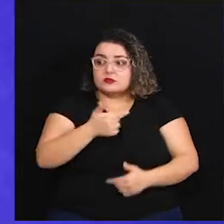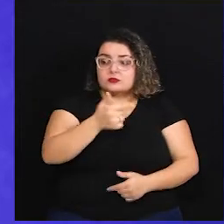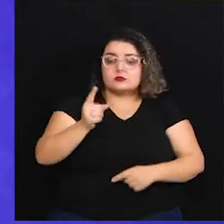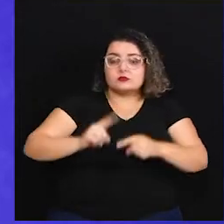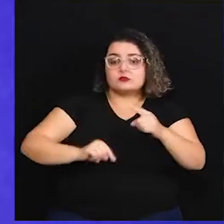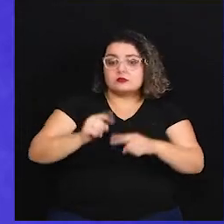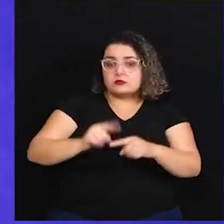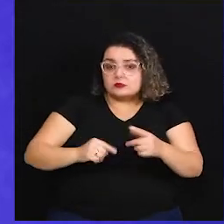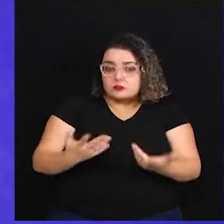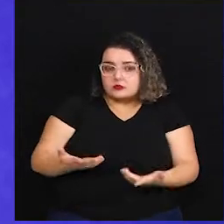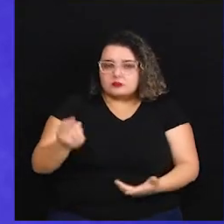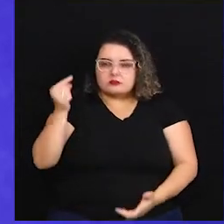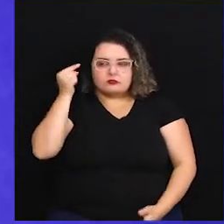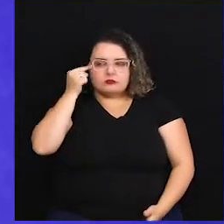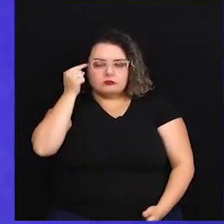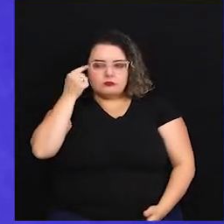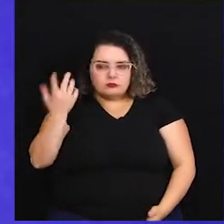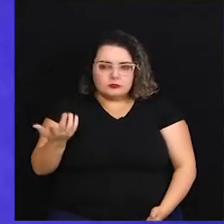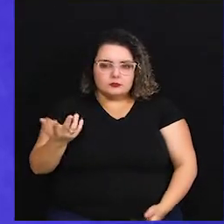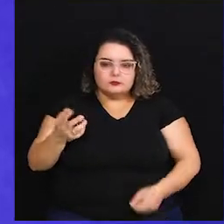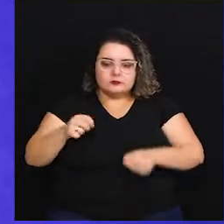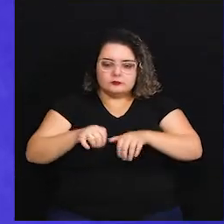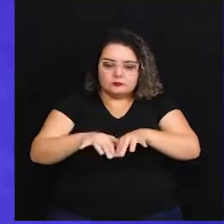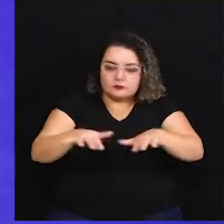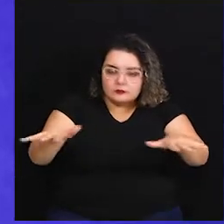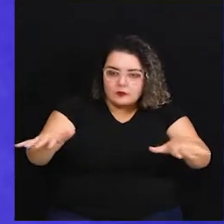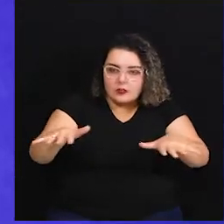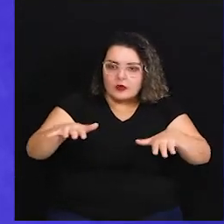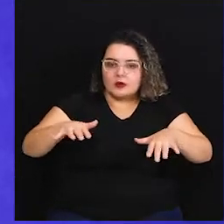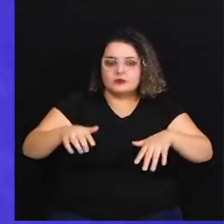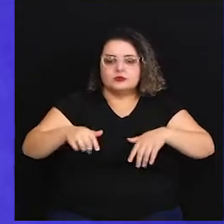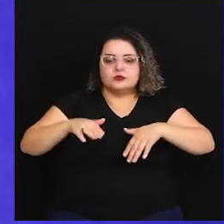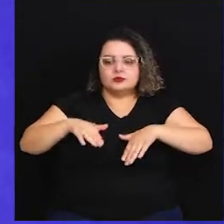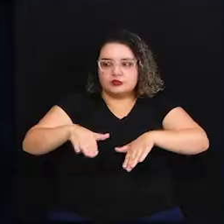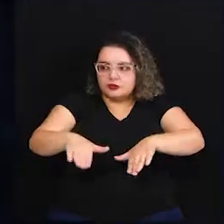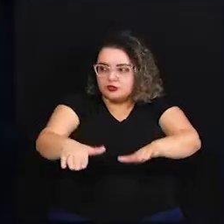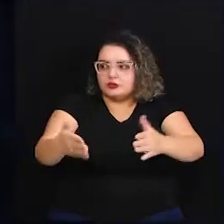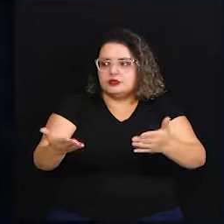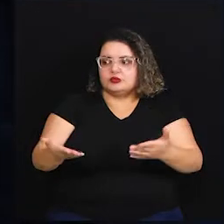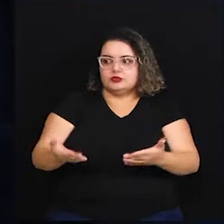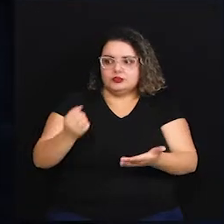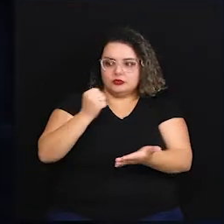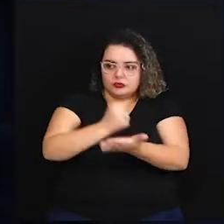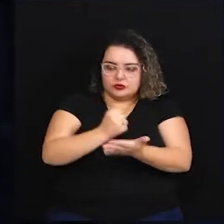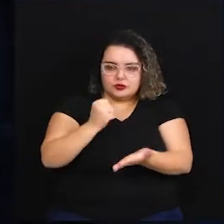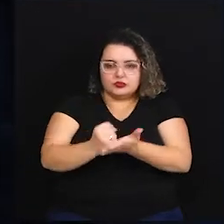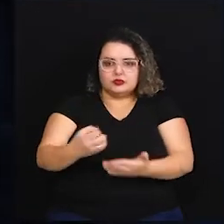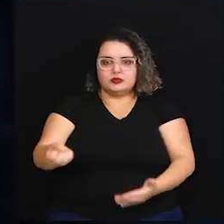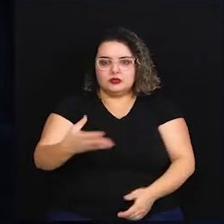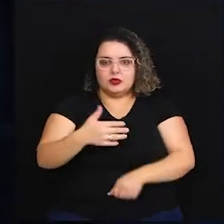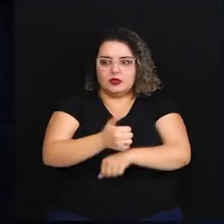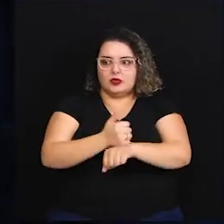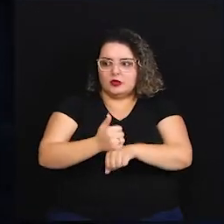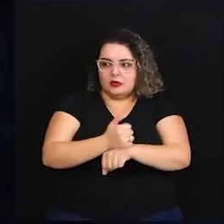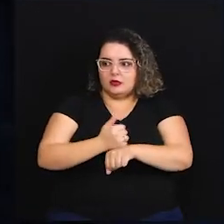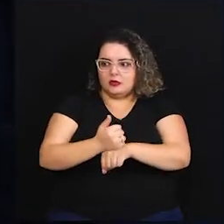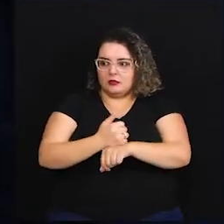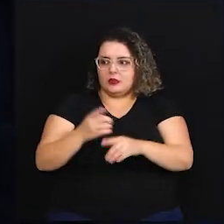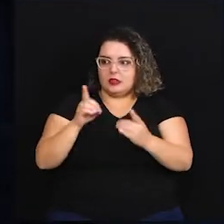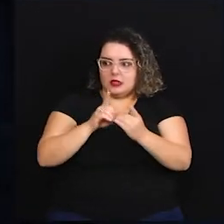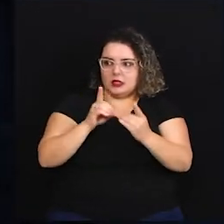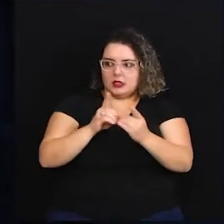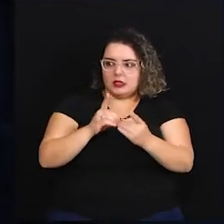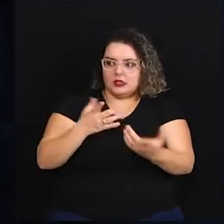produto, você já pensa em expandir a sua área de produção com a contratação de novos profissionais para atender